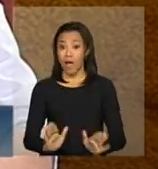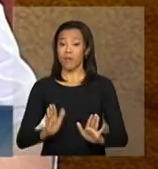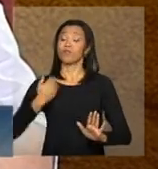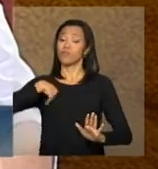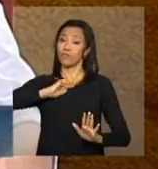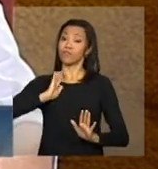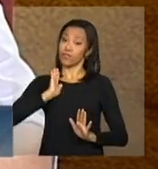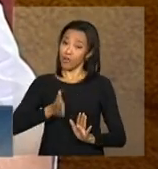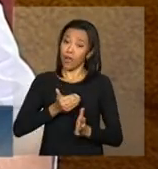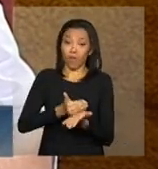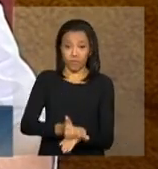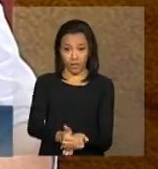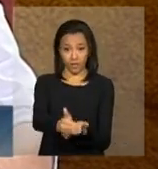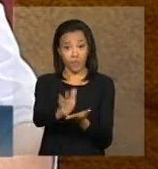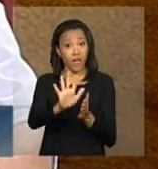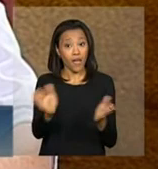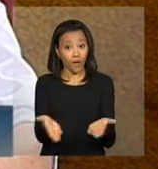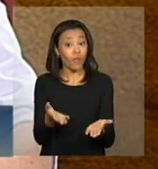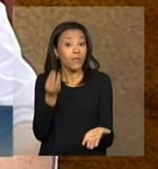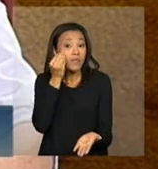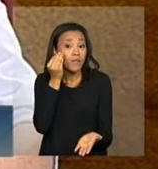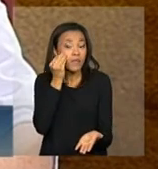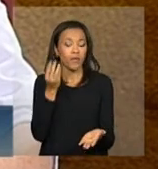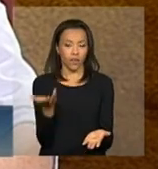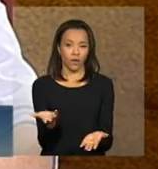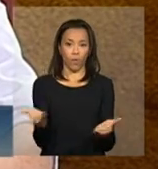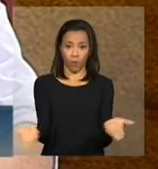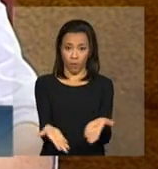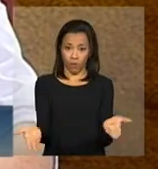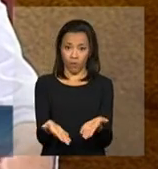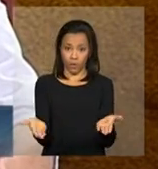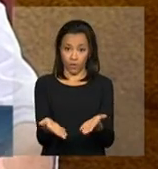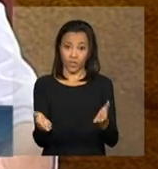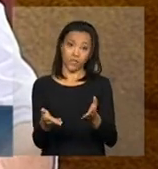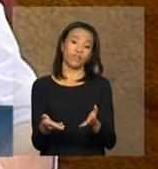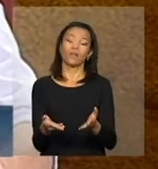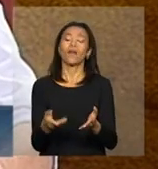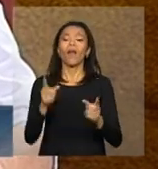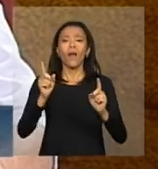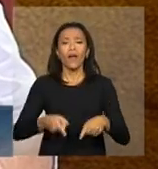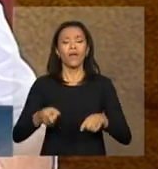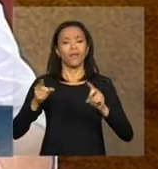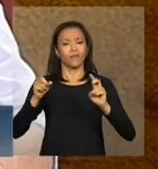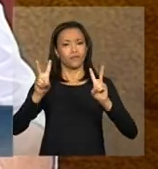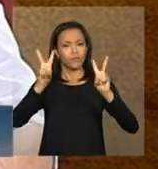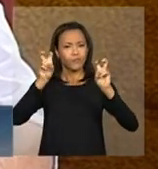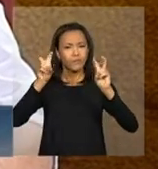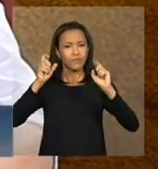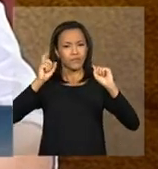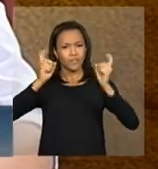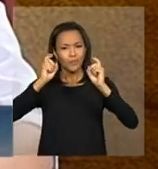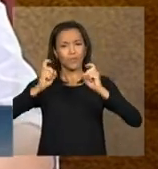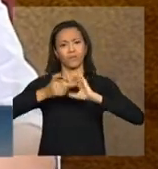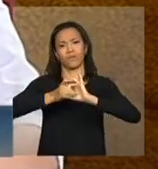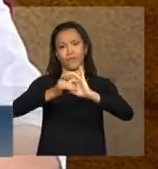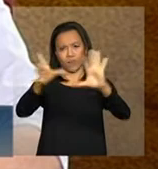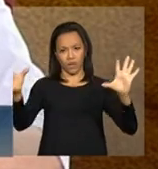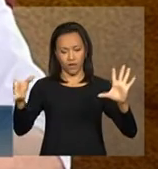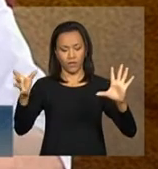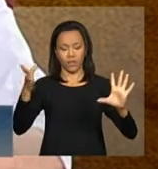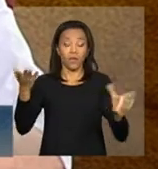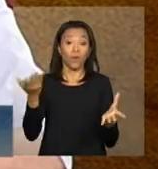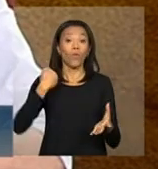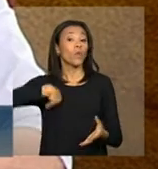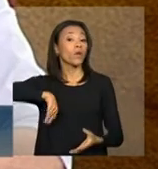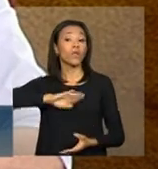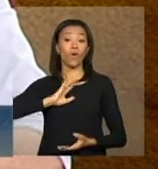o processo e vamos experimentar. Então, hoje, inclusive, esse item é um debate aqui também que está aberto. Né? E aí, o que é que nós